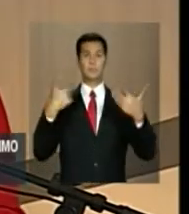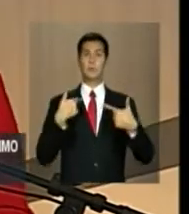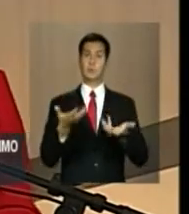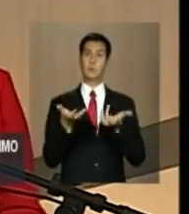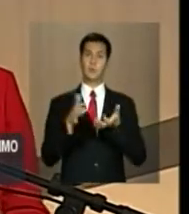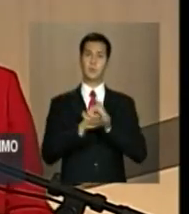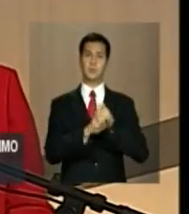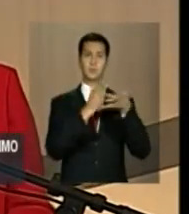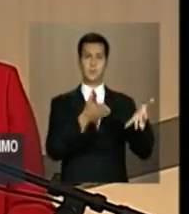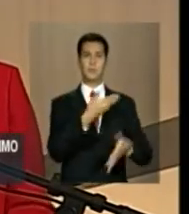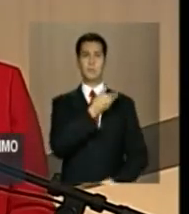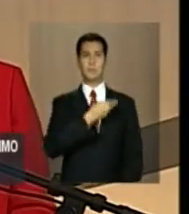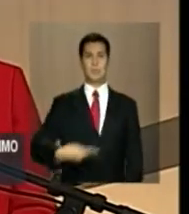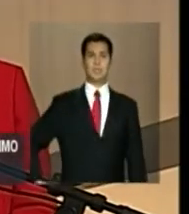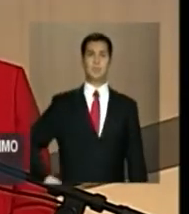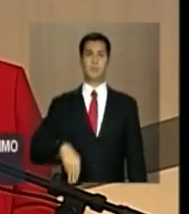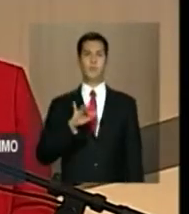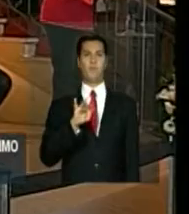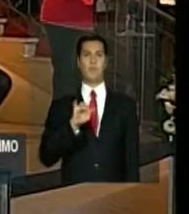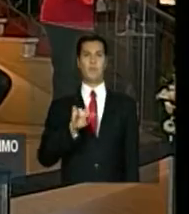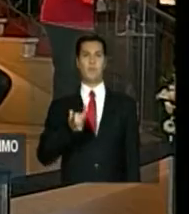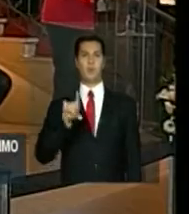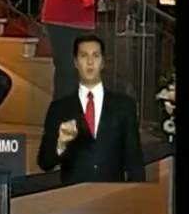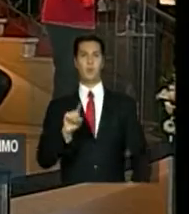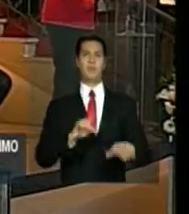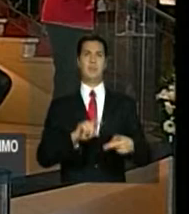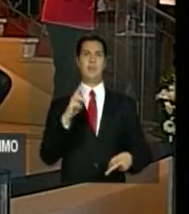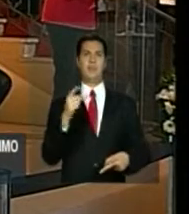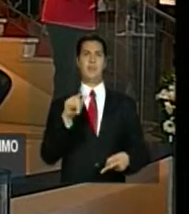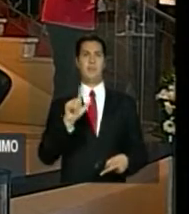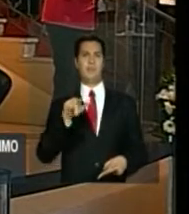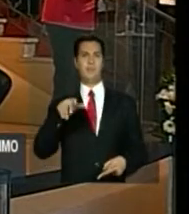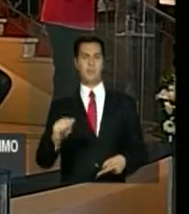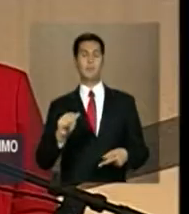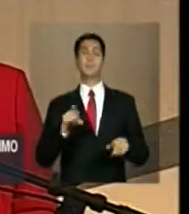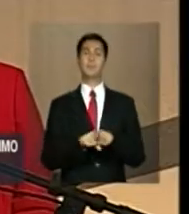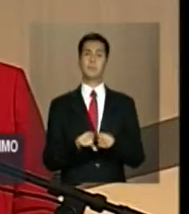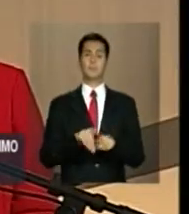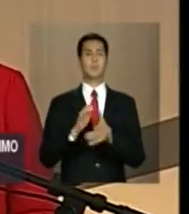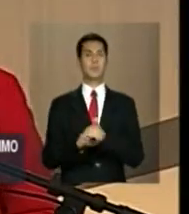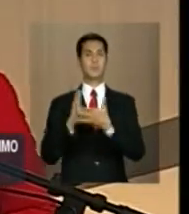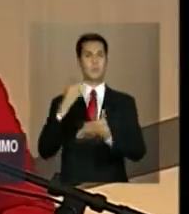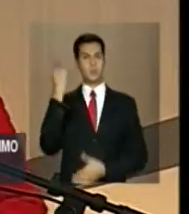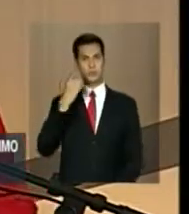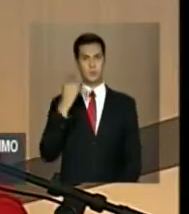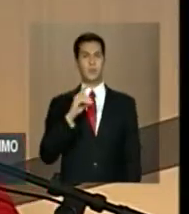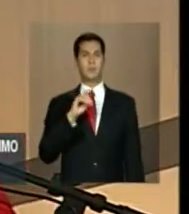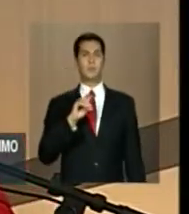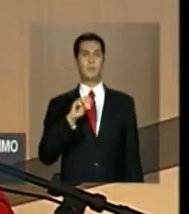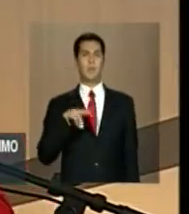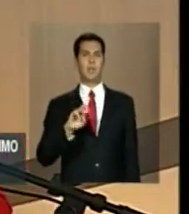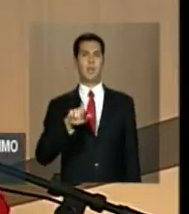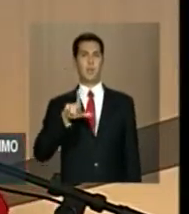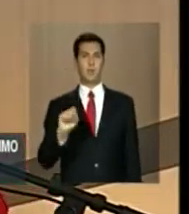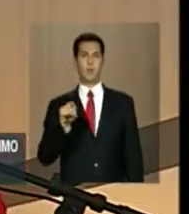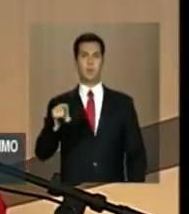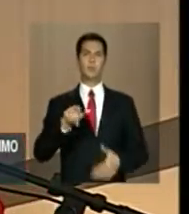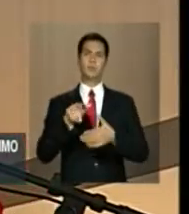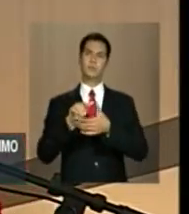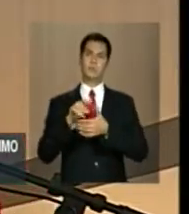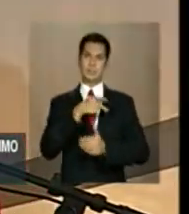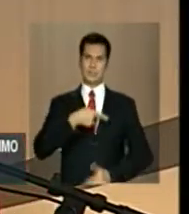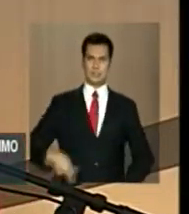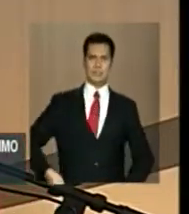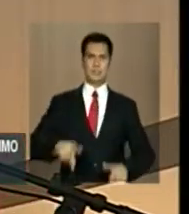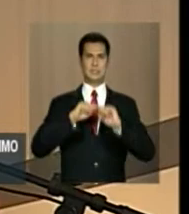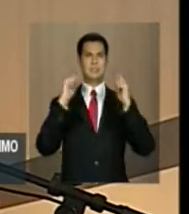Helena Chagas, o deputado Paulo Melo, presidente da Assembleia Legislativa do Rio. Queria cumprimentar o